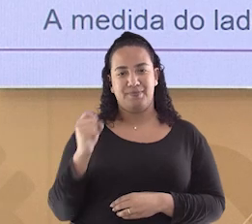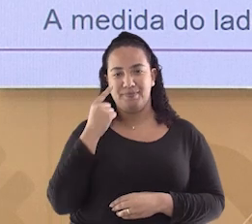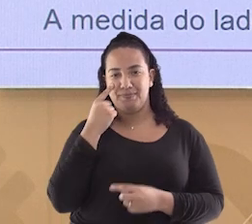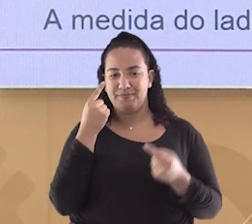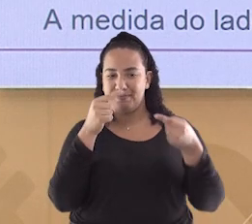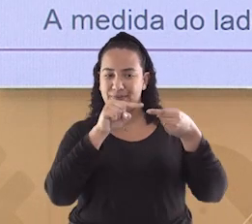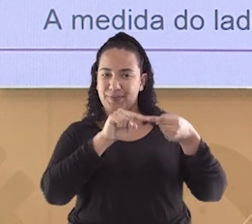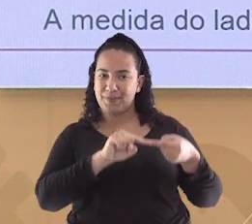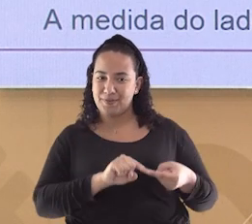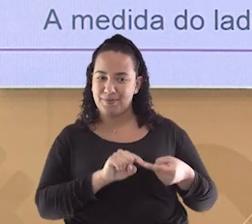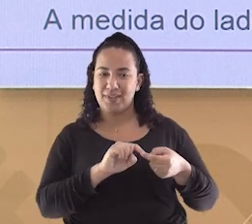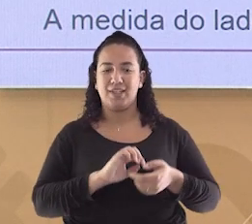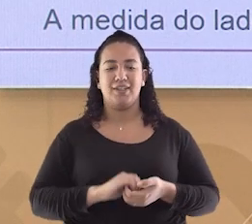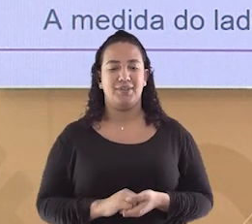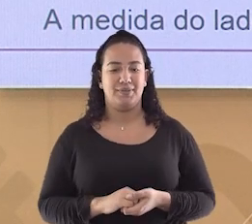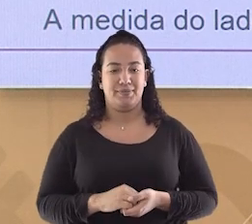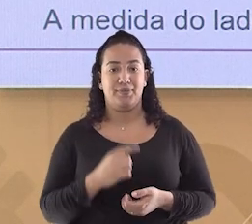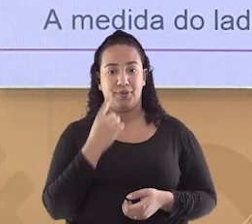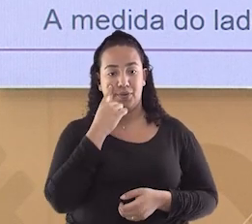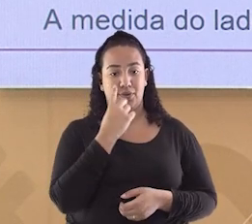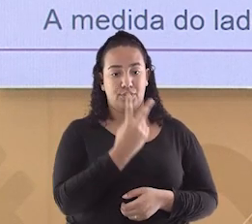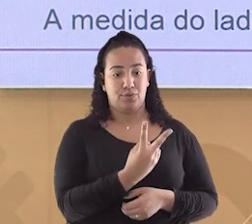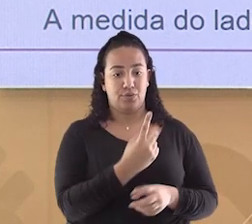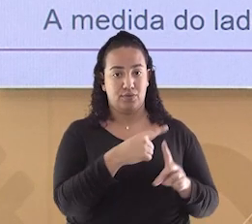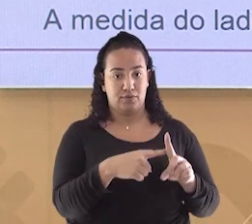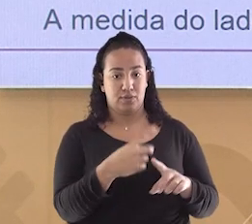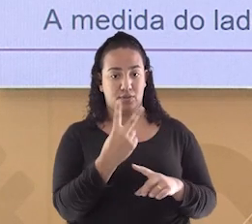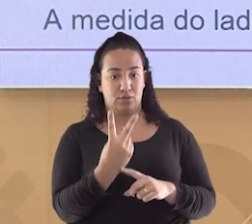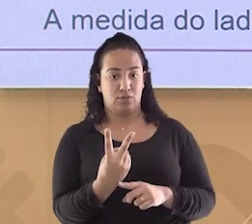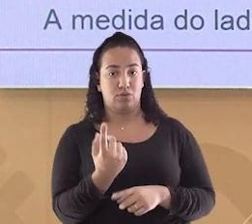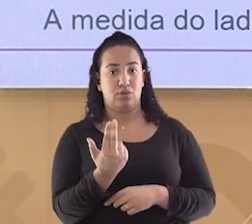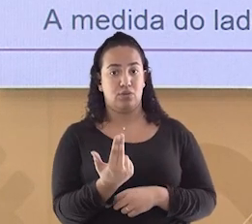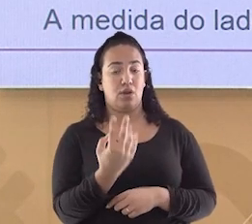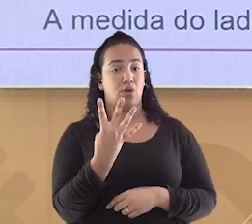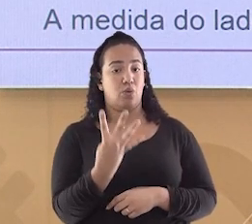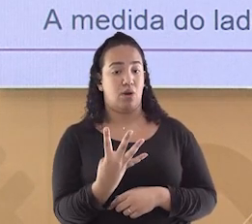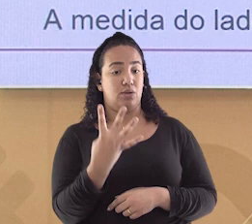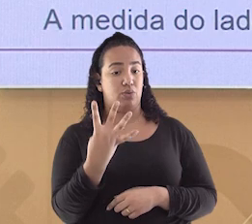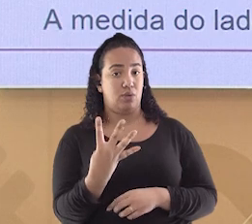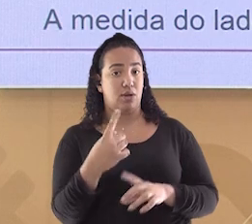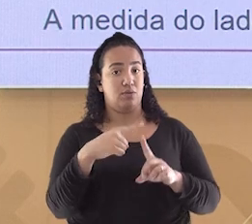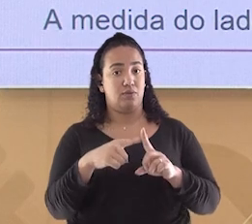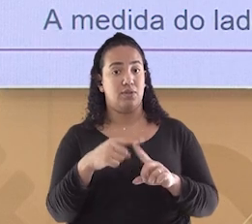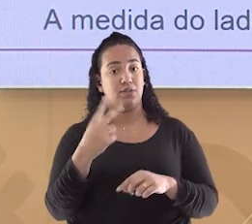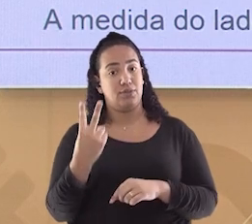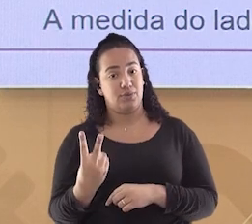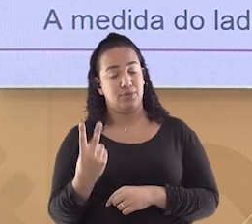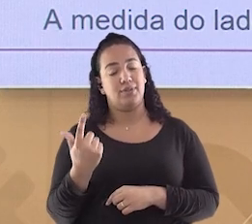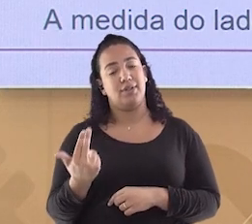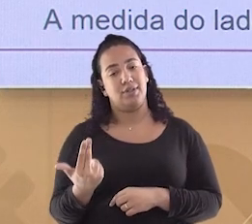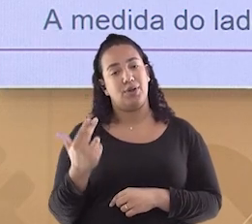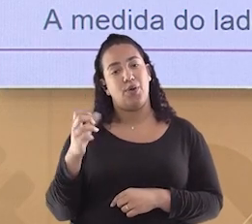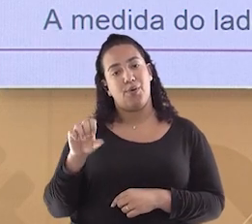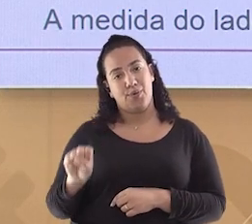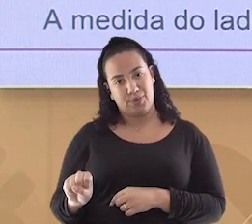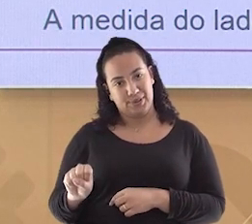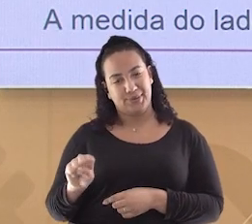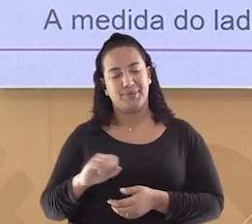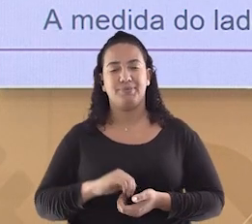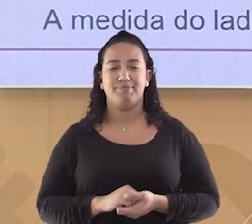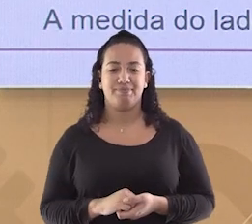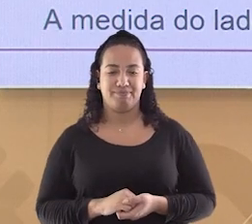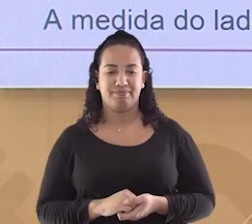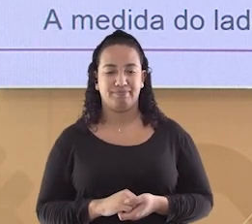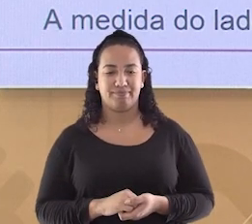2 vezes 2, iremos encontrar o 8, pois 2 vezes 2 é igual a 4. E